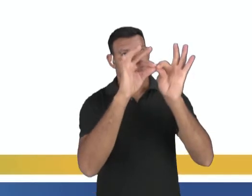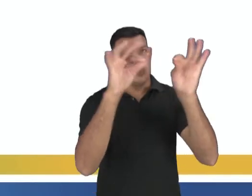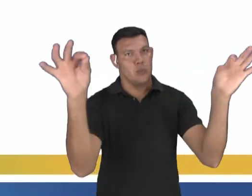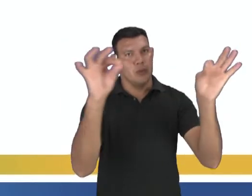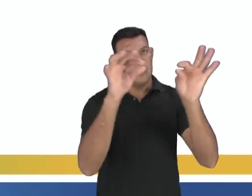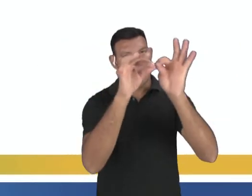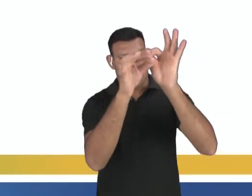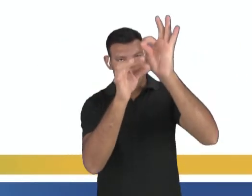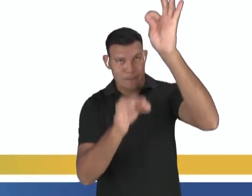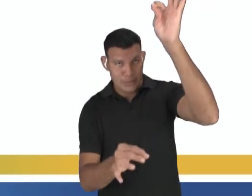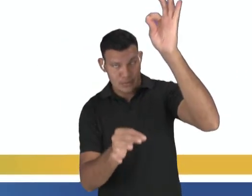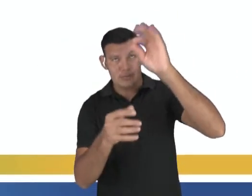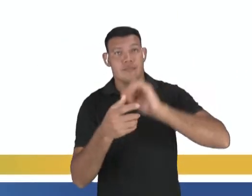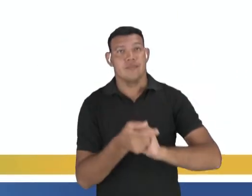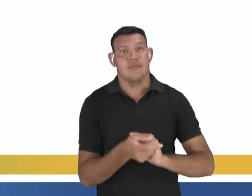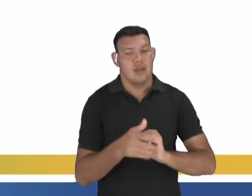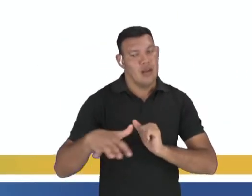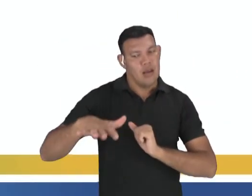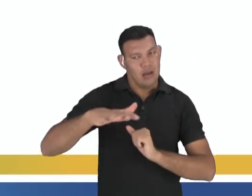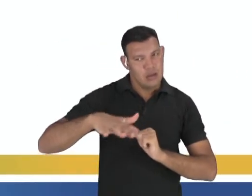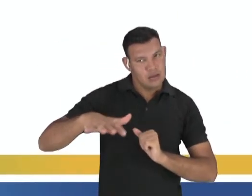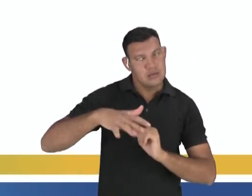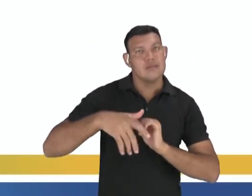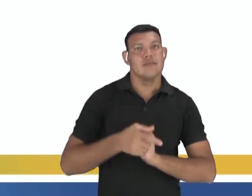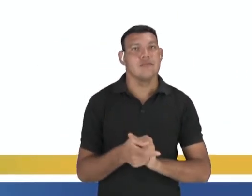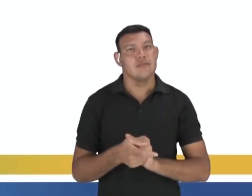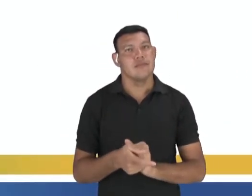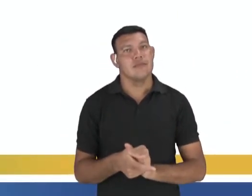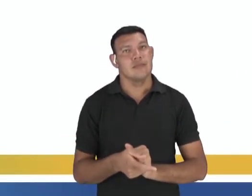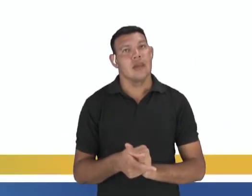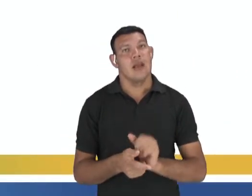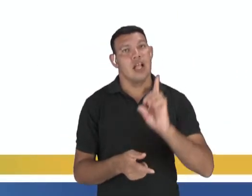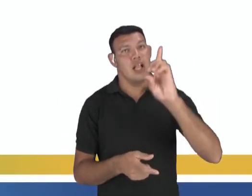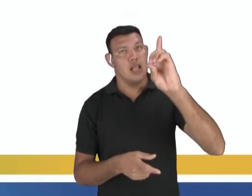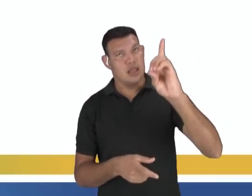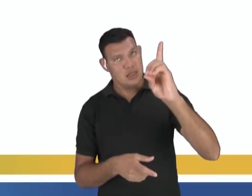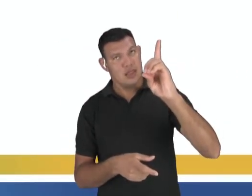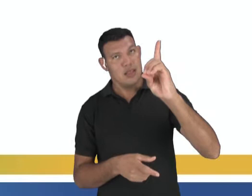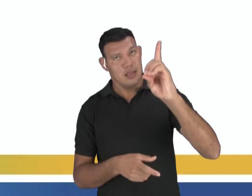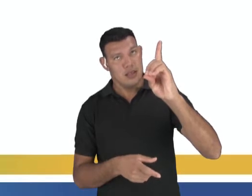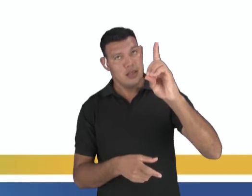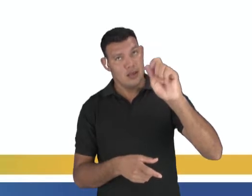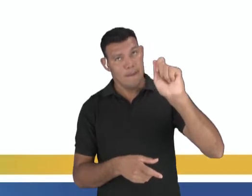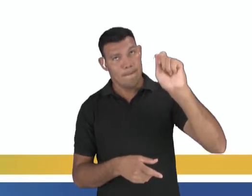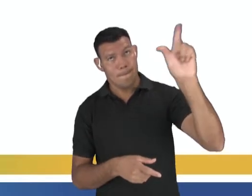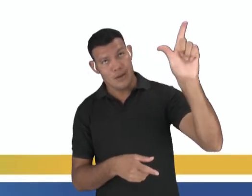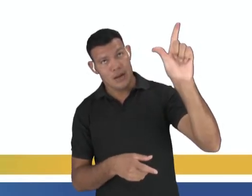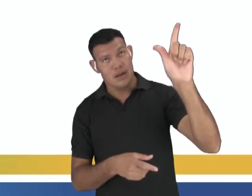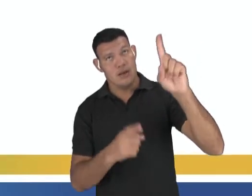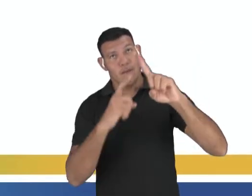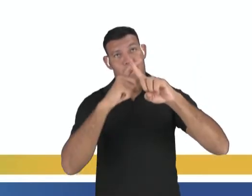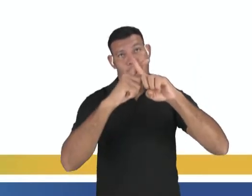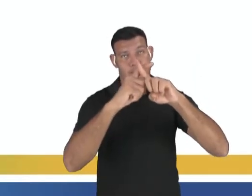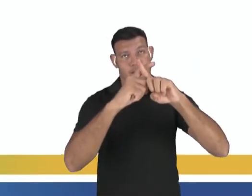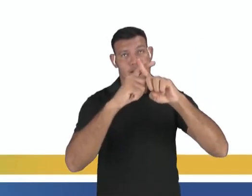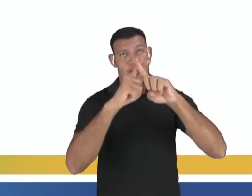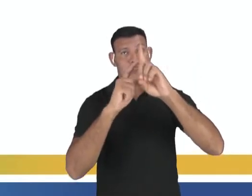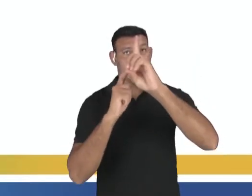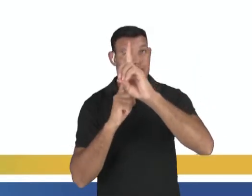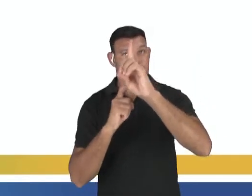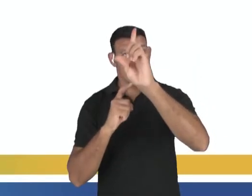vez que você for calcular a área de um losango, você vai ter as diagonais. E daí a área dele vai ser dada,